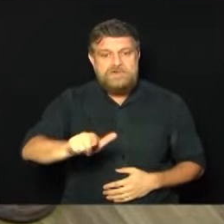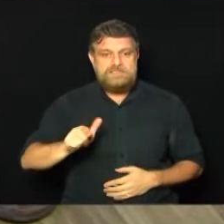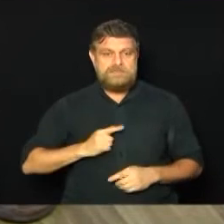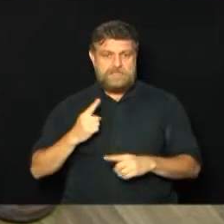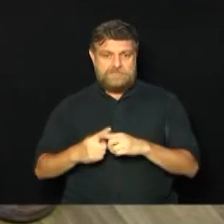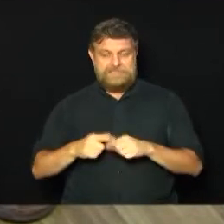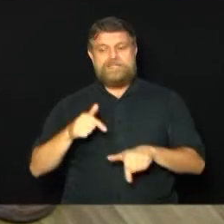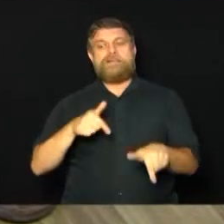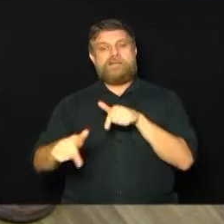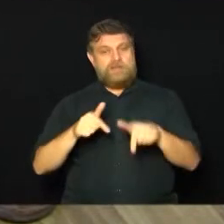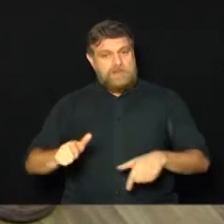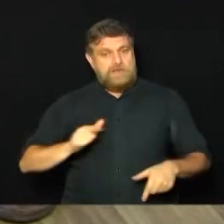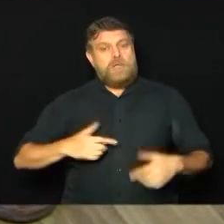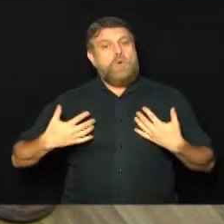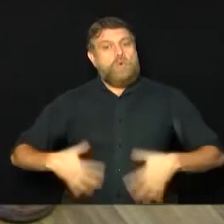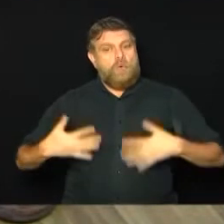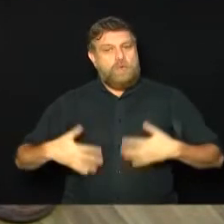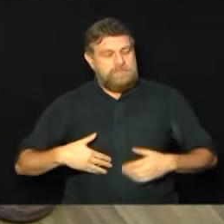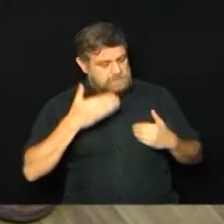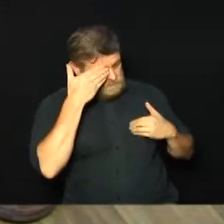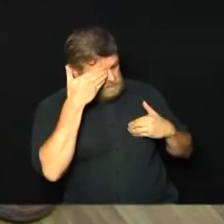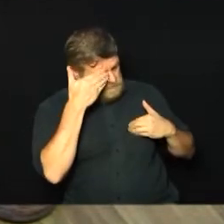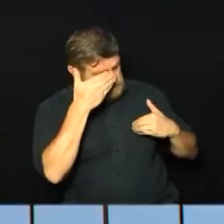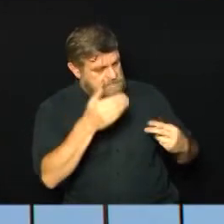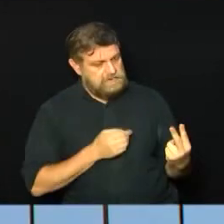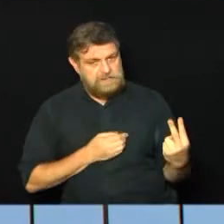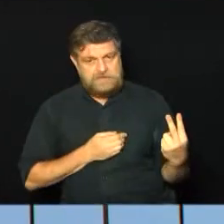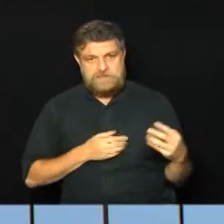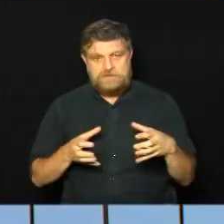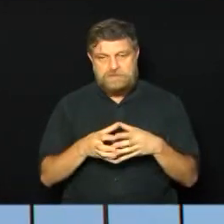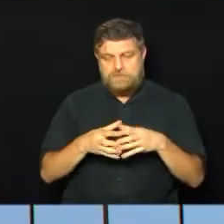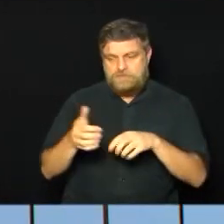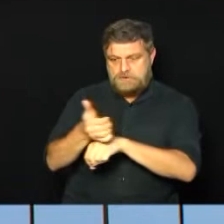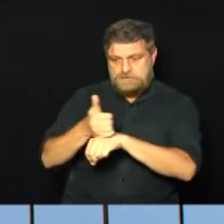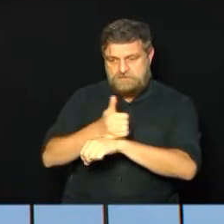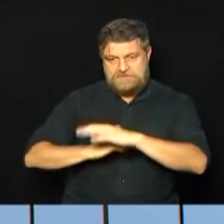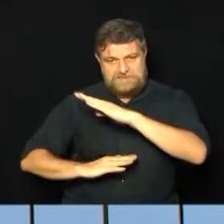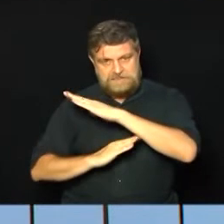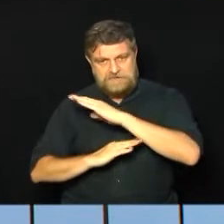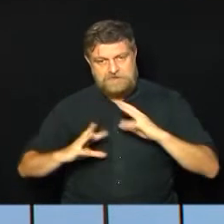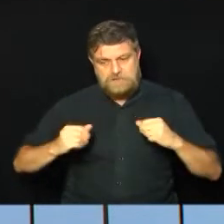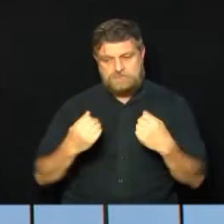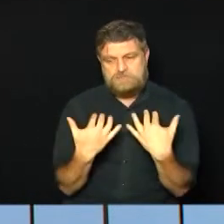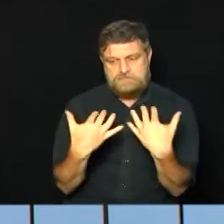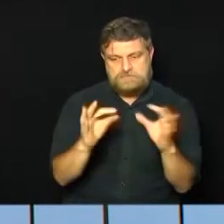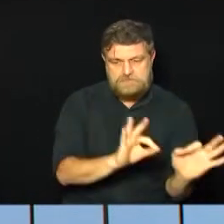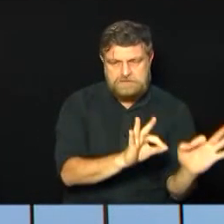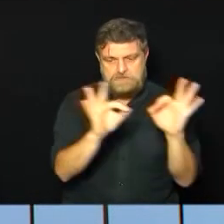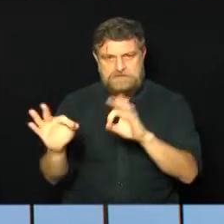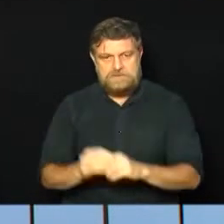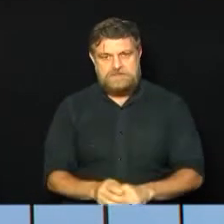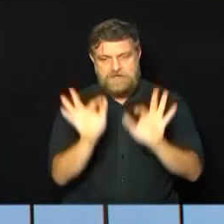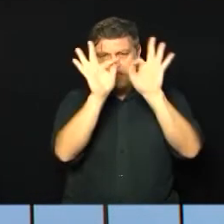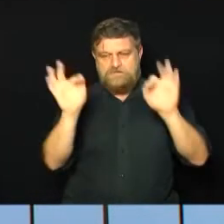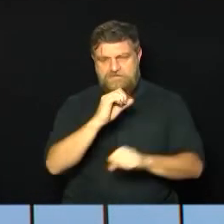porque trabalho que não falta aqui, né? Obrigado, Viviane, Gabriel, pessoal dos bastidores da TV Câmara e todos que nos assistiram. Feliz ano novo para